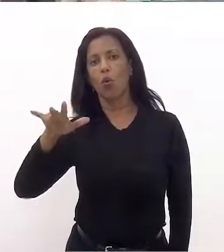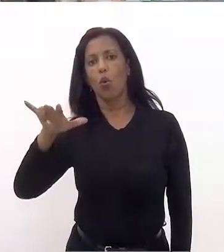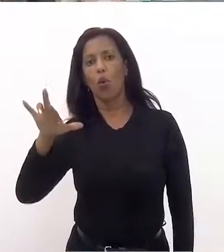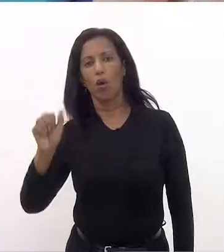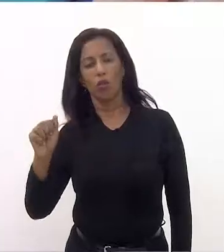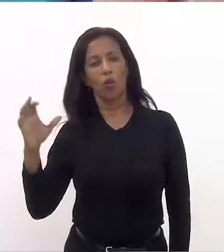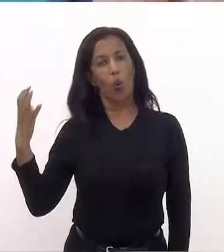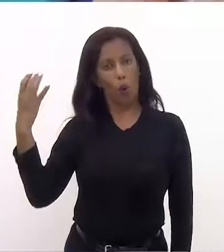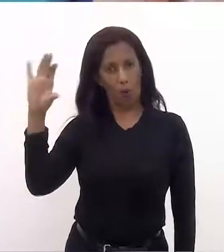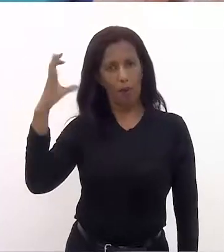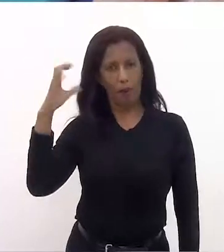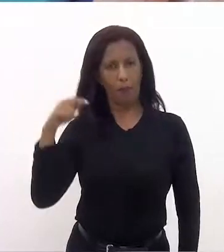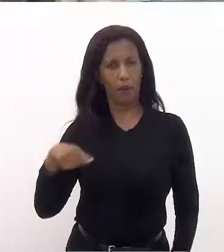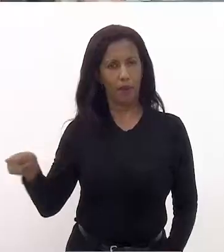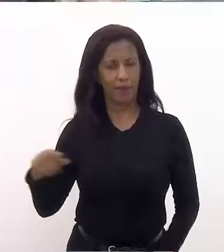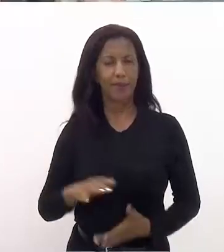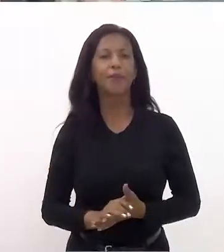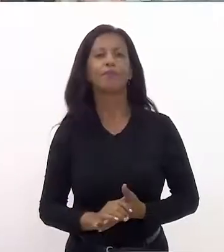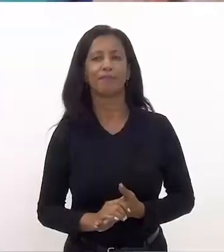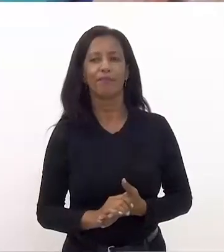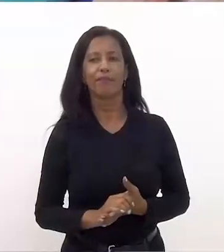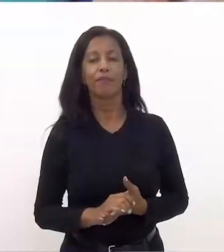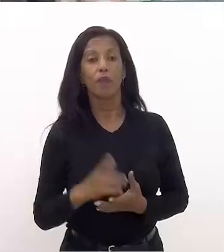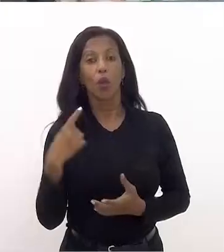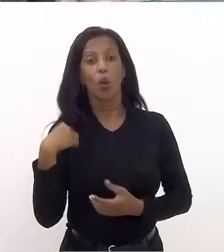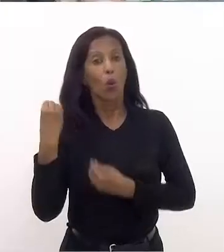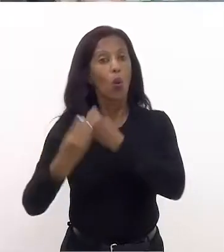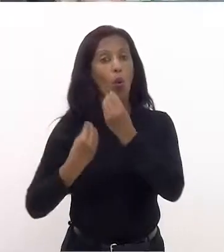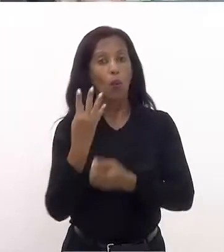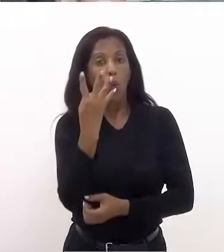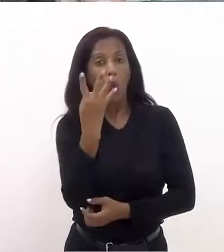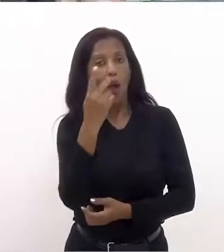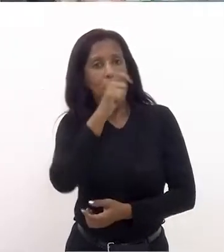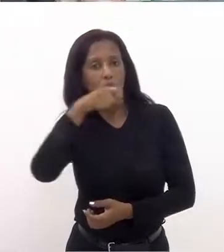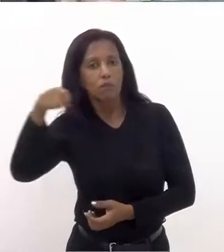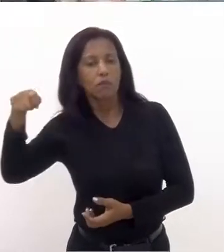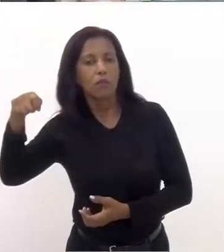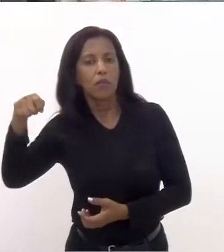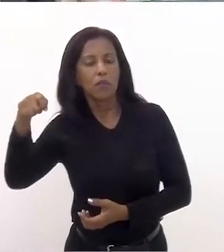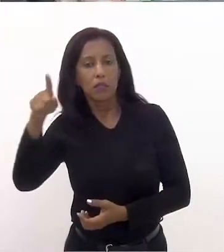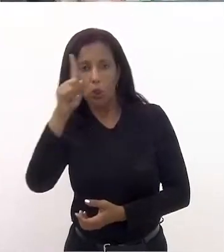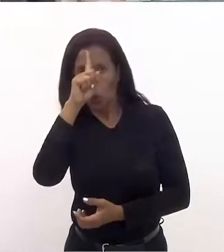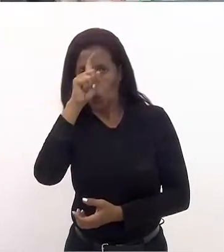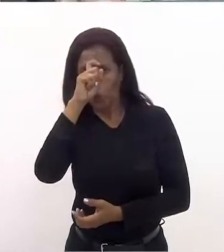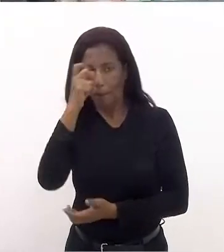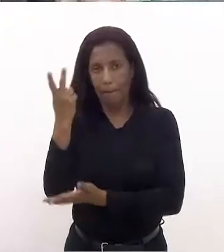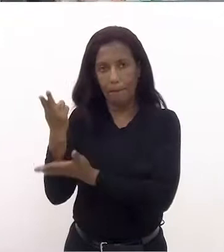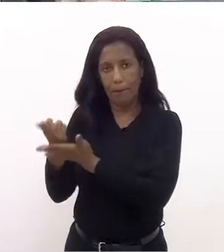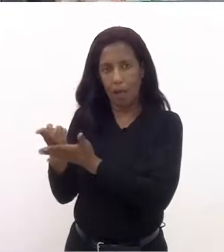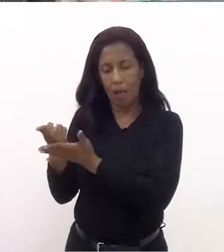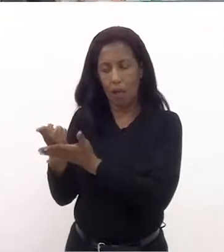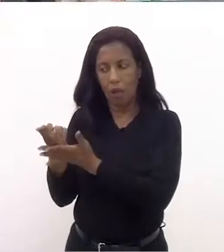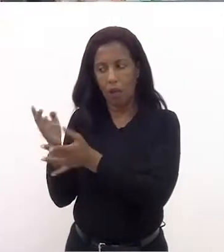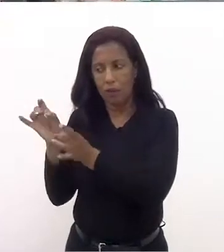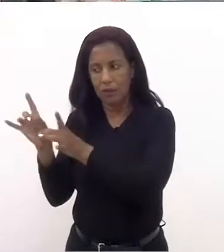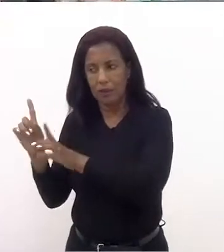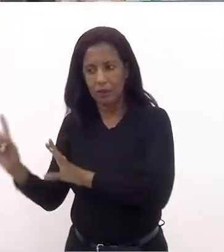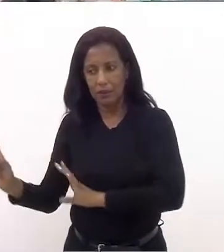em Copacabana. E meu vizinho. Como eu fiquei 4 meses, quando eu saí